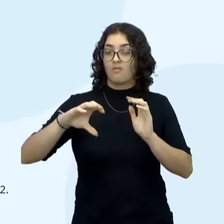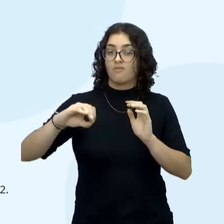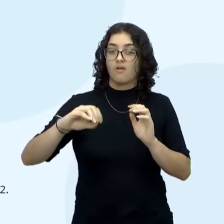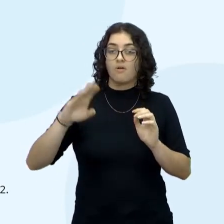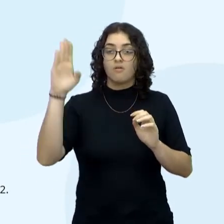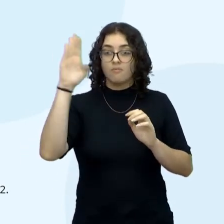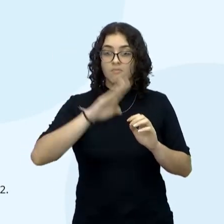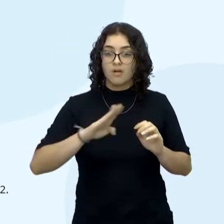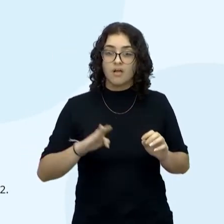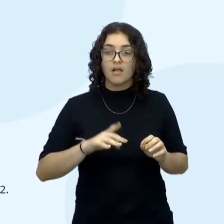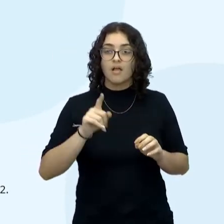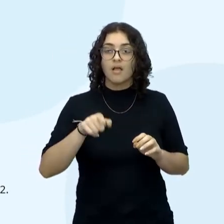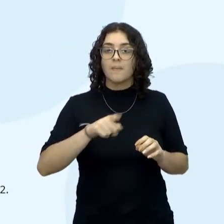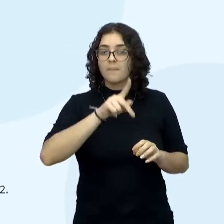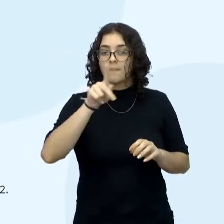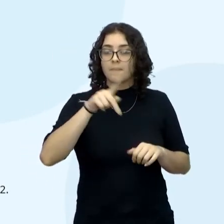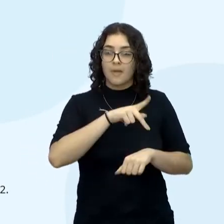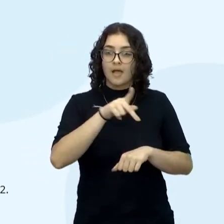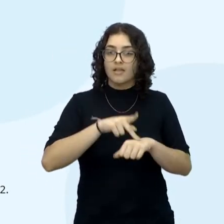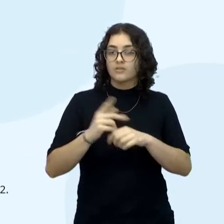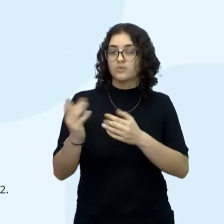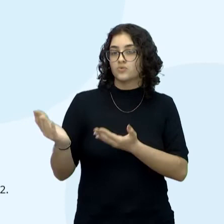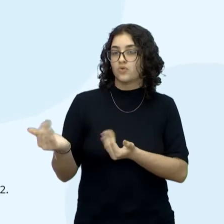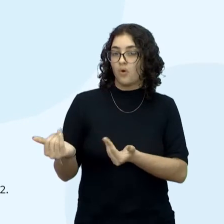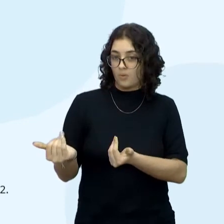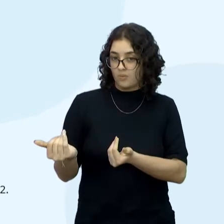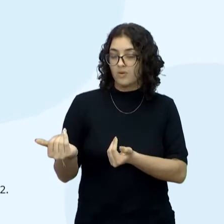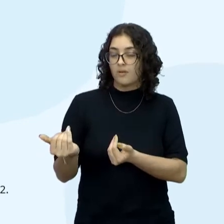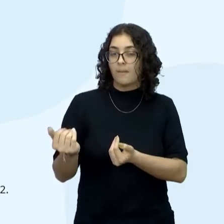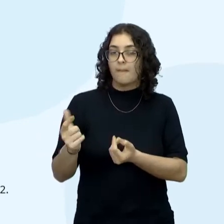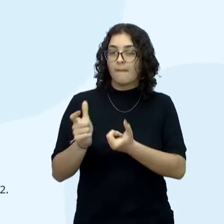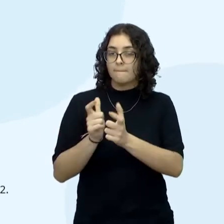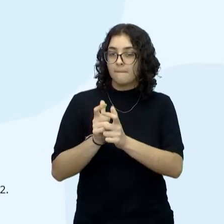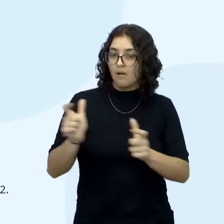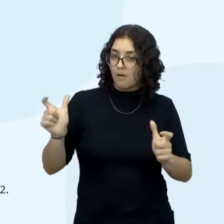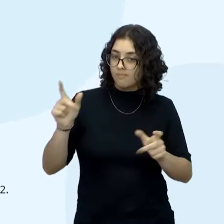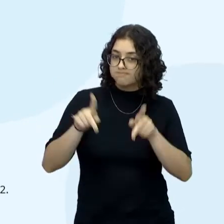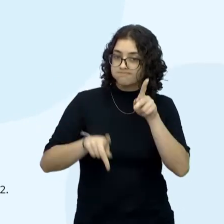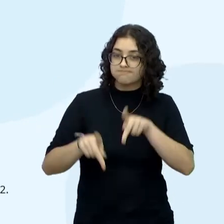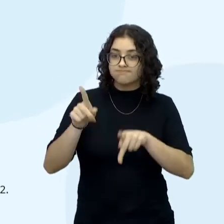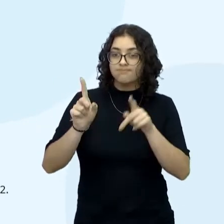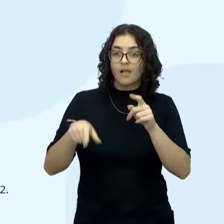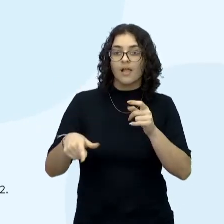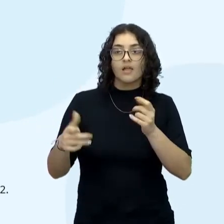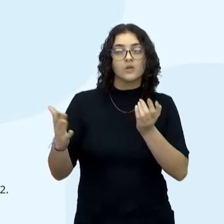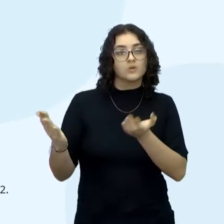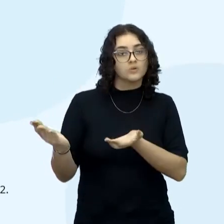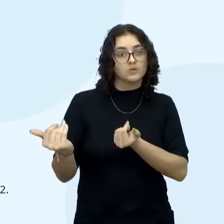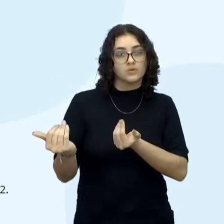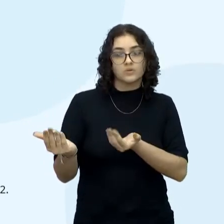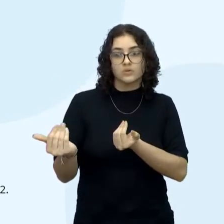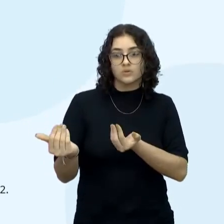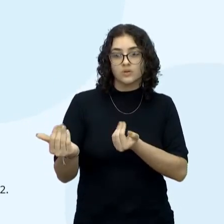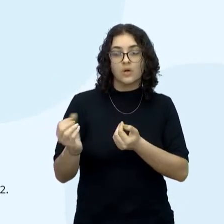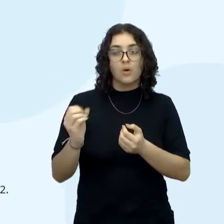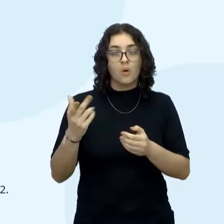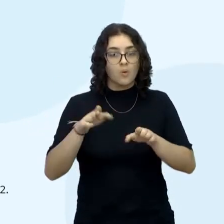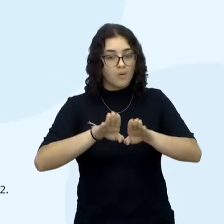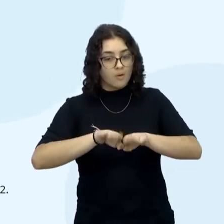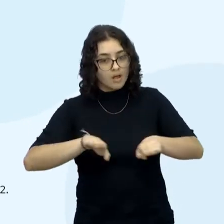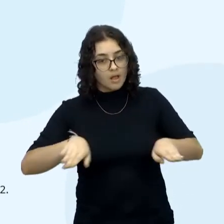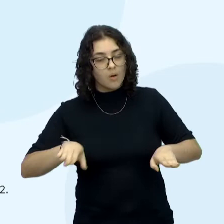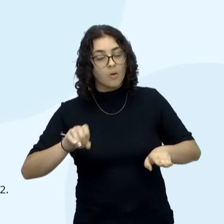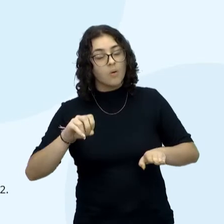Brasil era considerado um país jovem, onde a grande maioria da população era de pessoas que eram ou